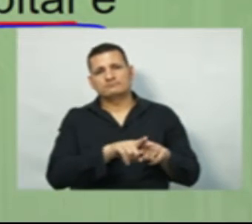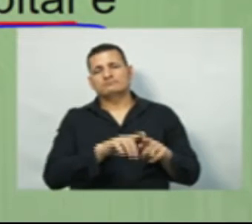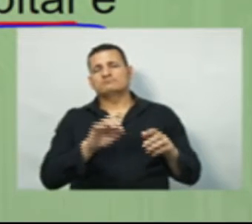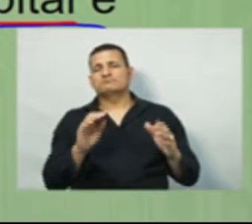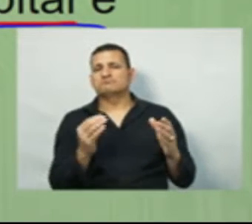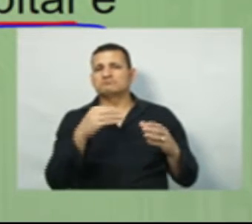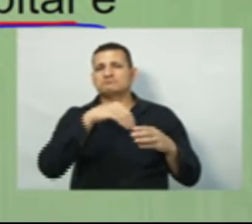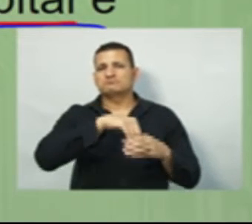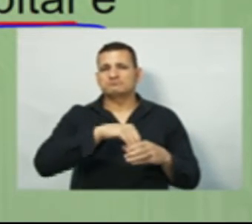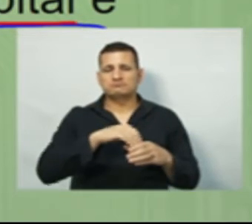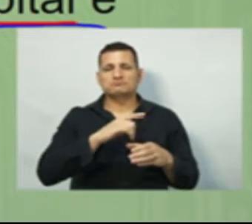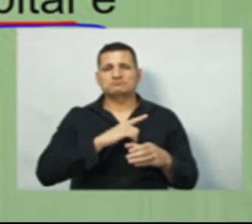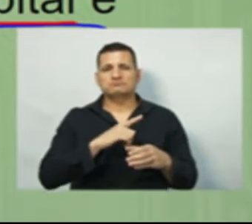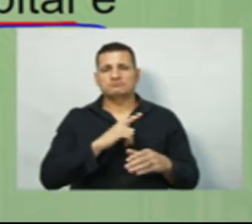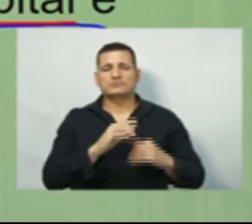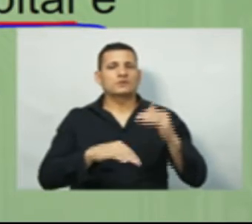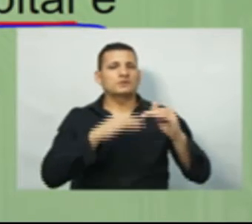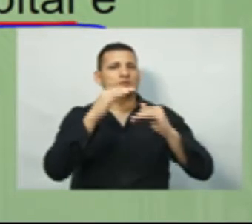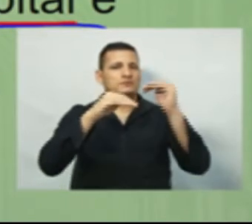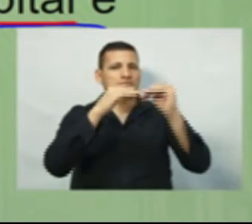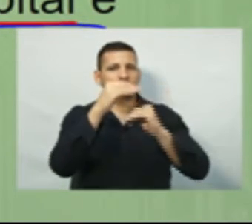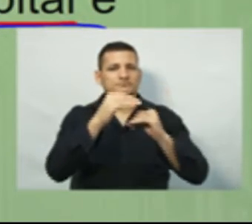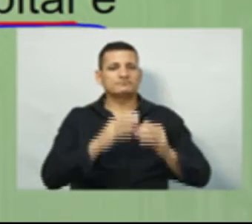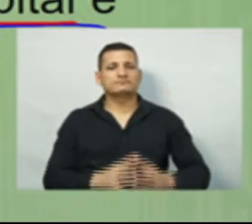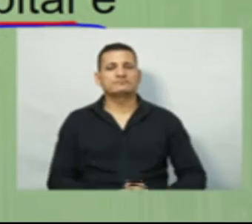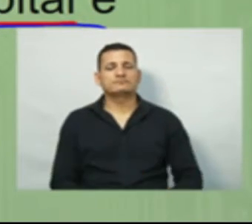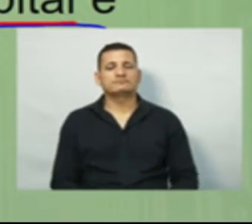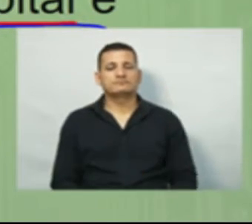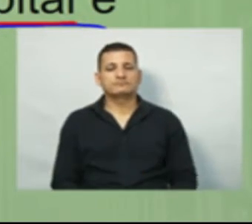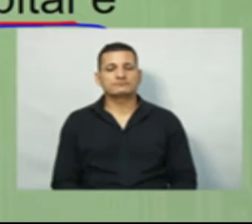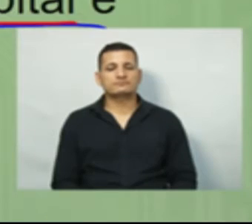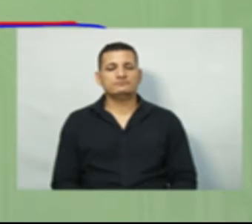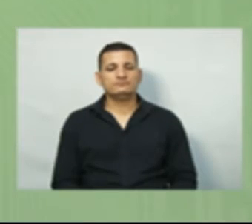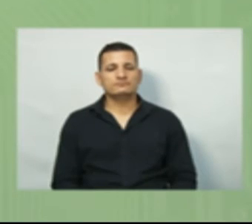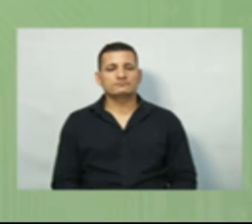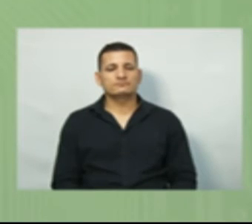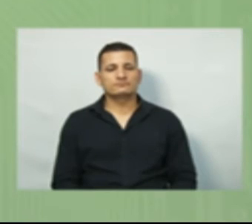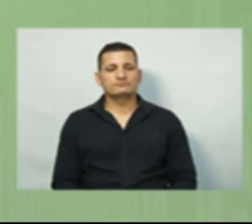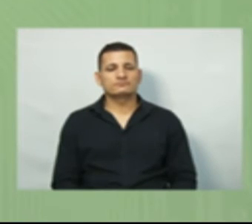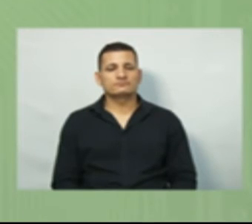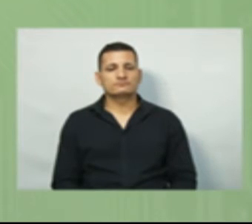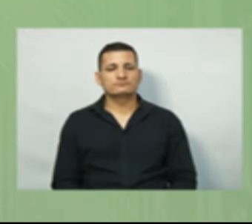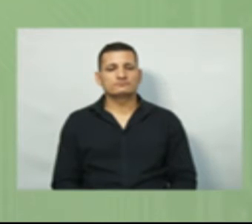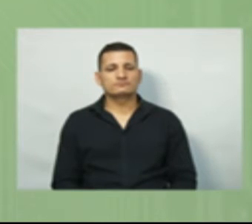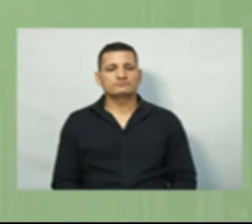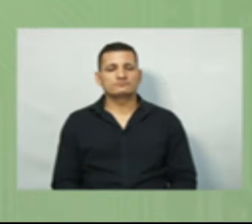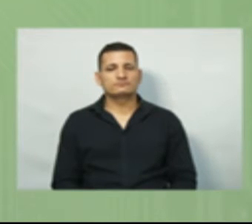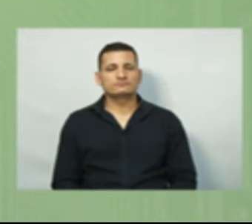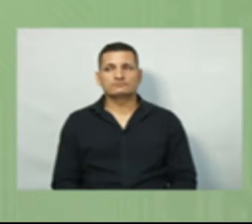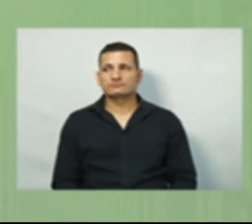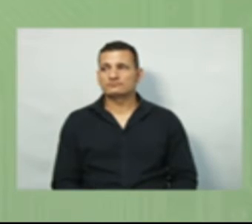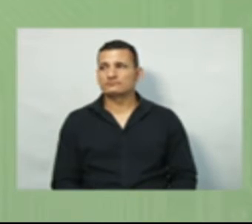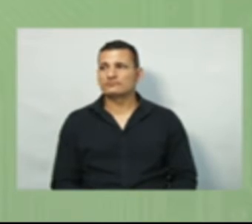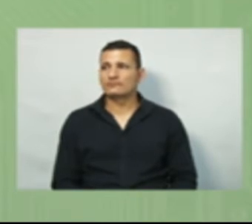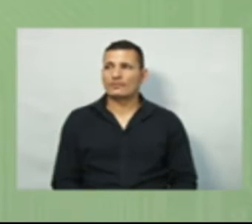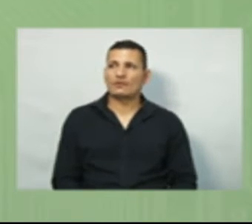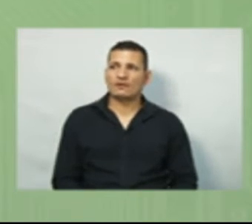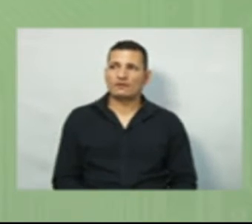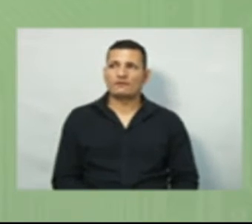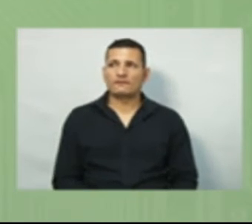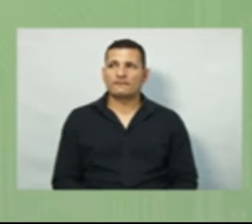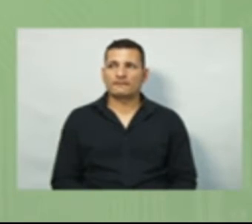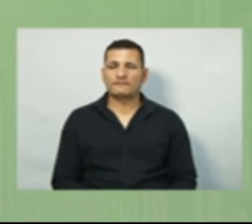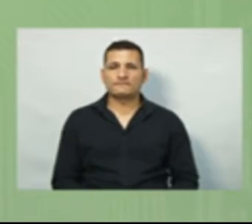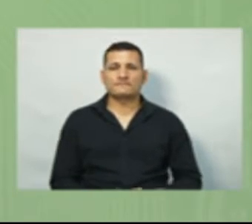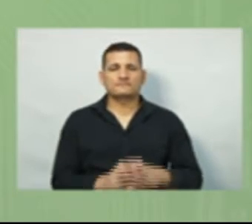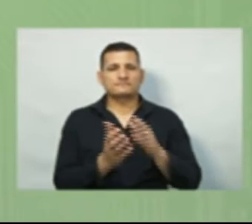técnico. Vamos prosseguir com a leitura do texto? A gente vê na sequência que, uma vez iniciado,